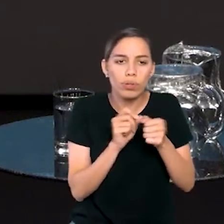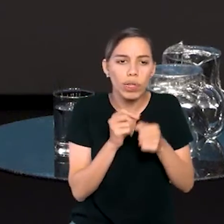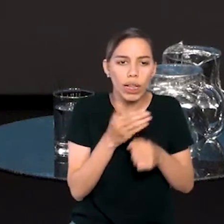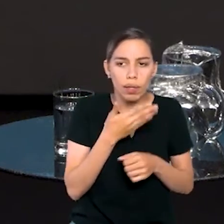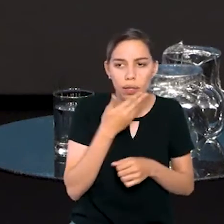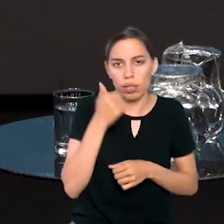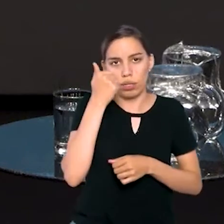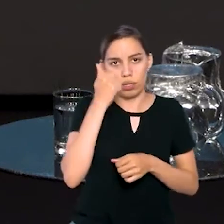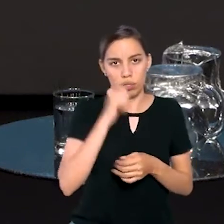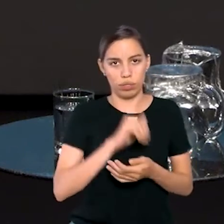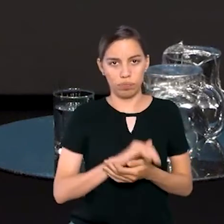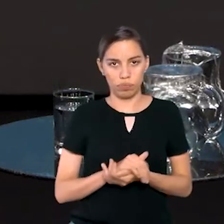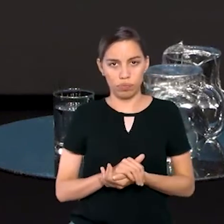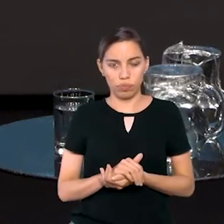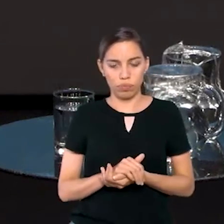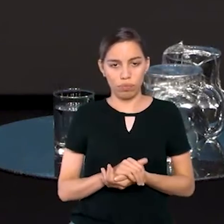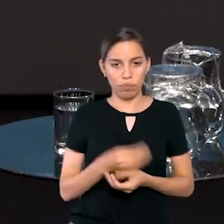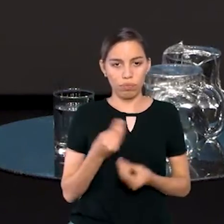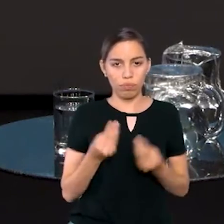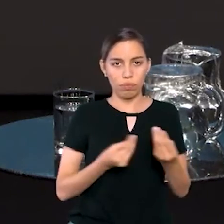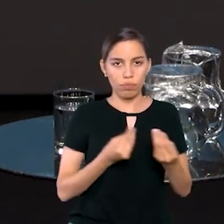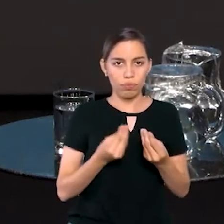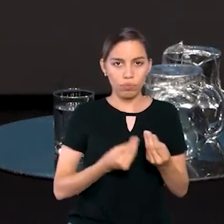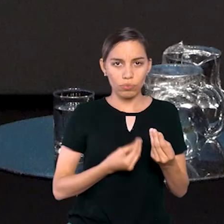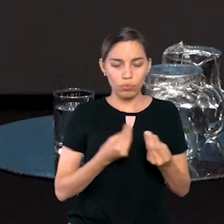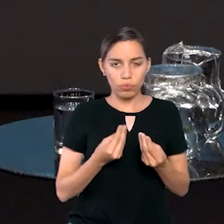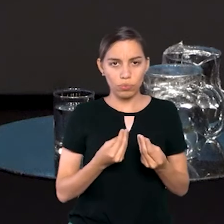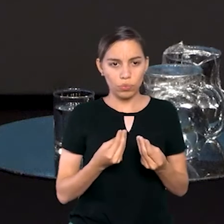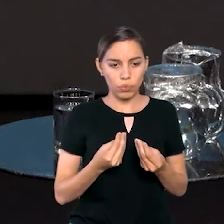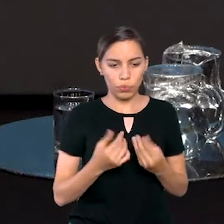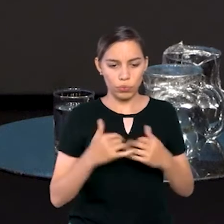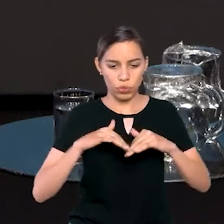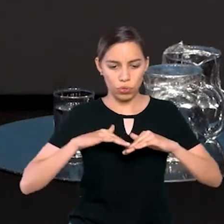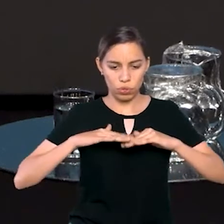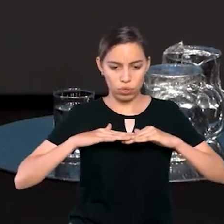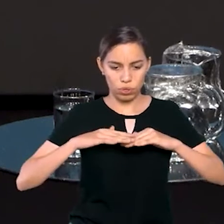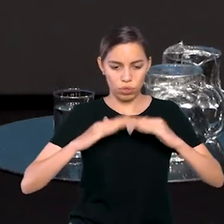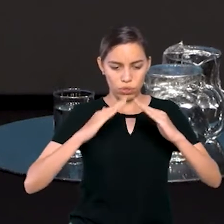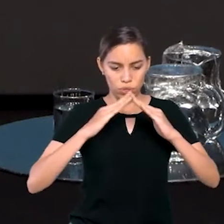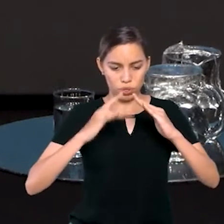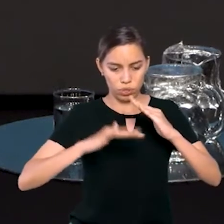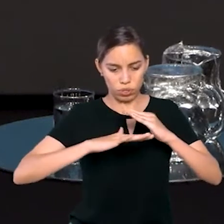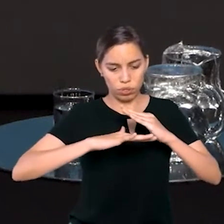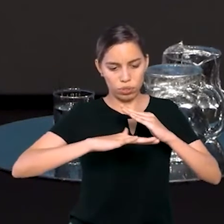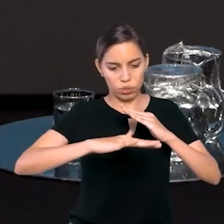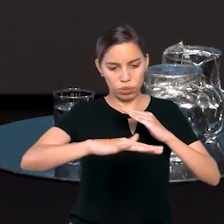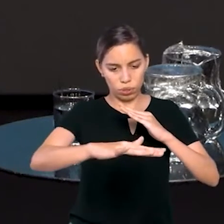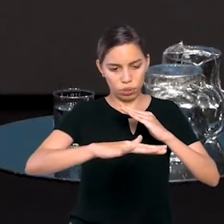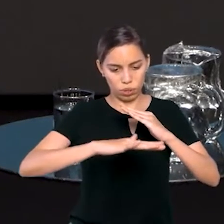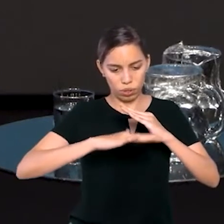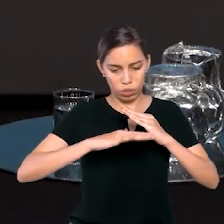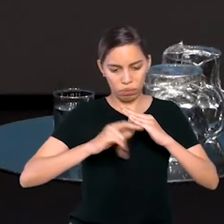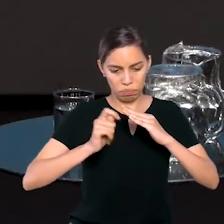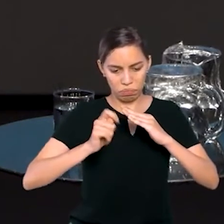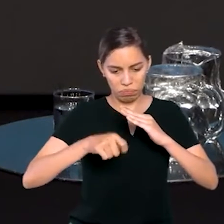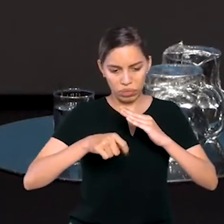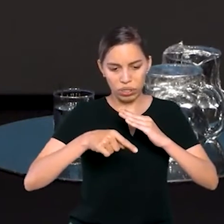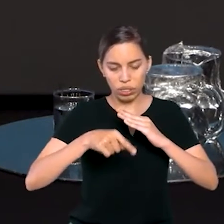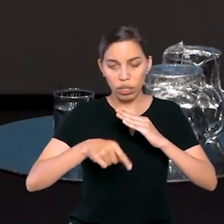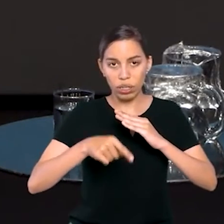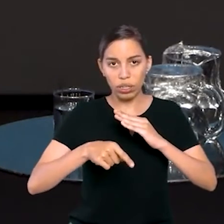melhor o quintal de cada um, até que esse quintal seja um lugar